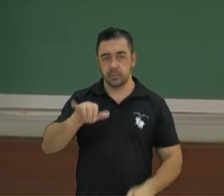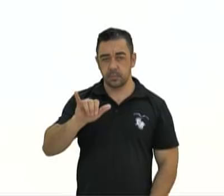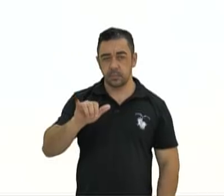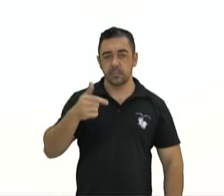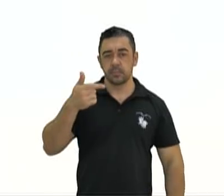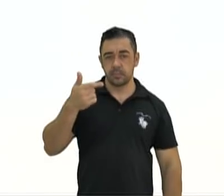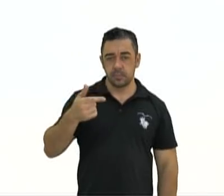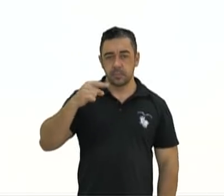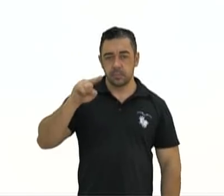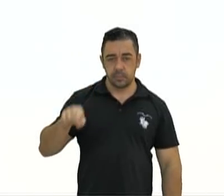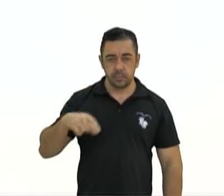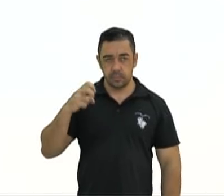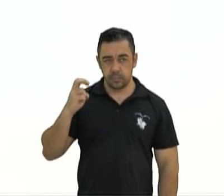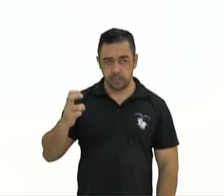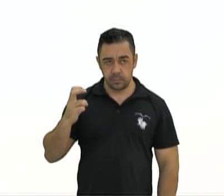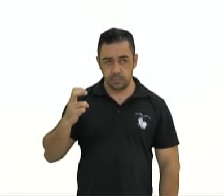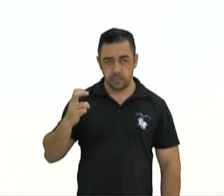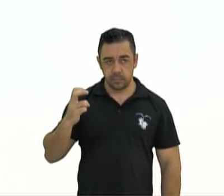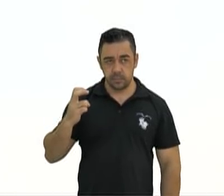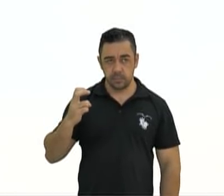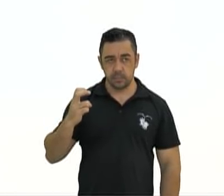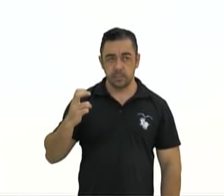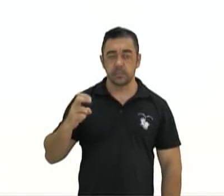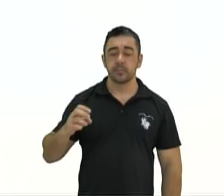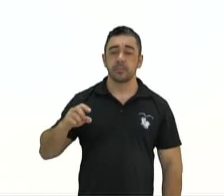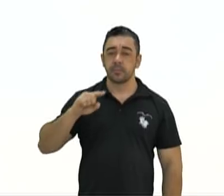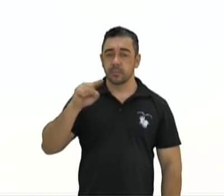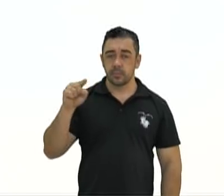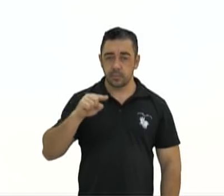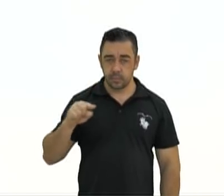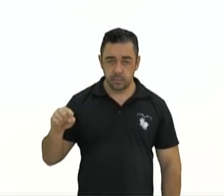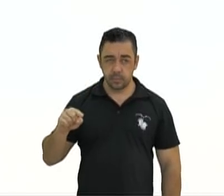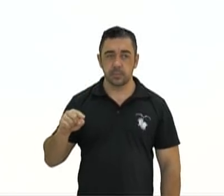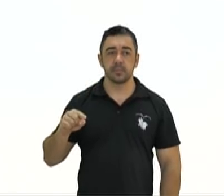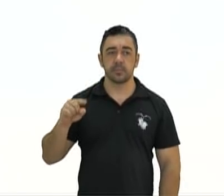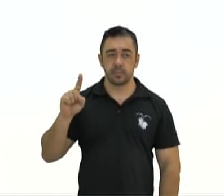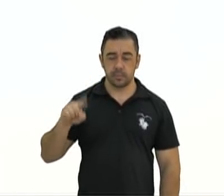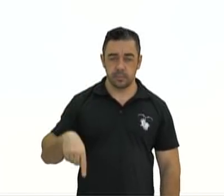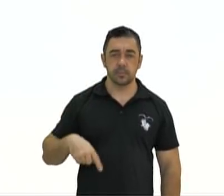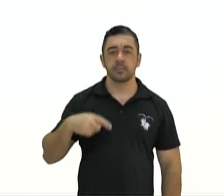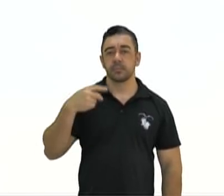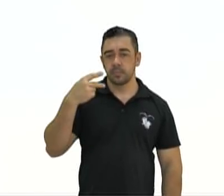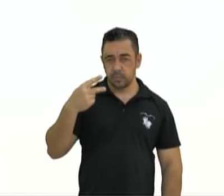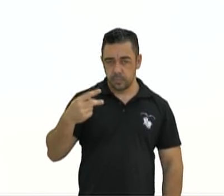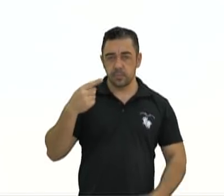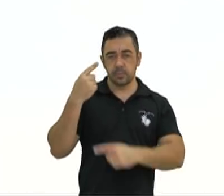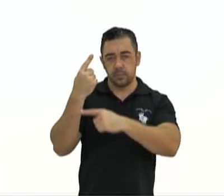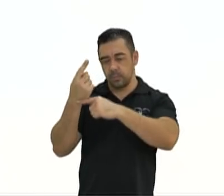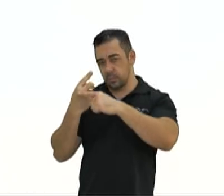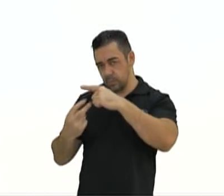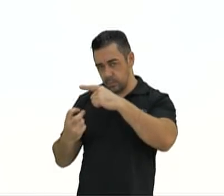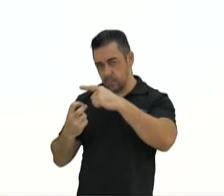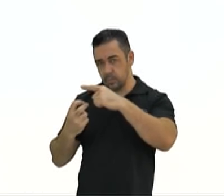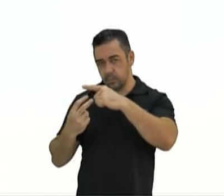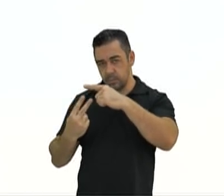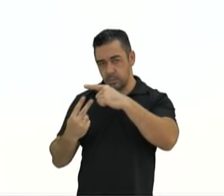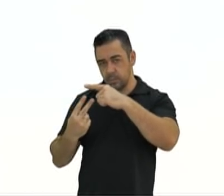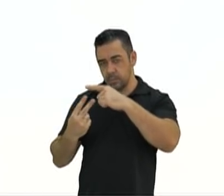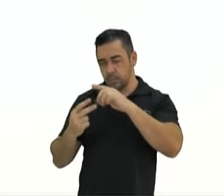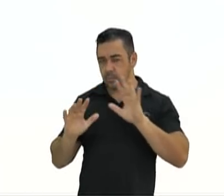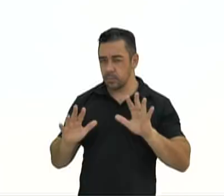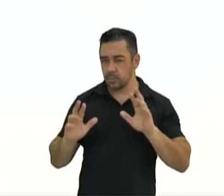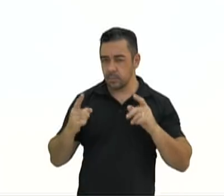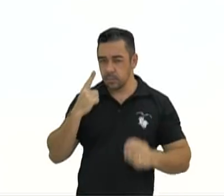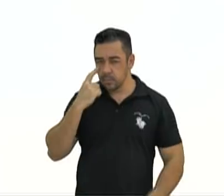0,6, o y vale 2,5 ou 2,5 e o z ele também vale 2,5. Só que olha